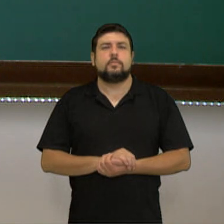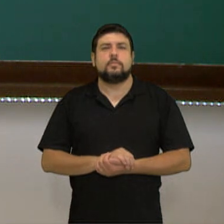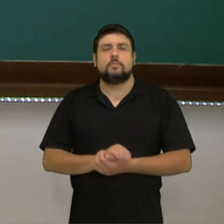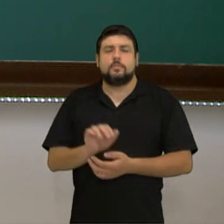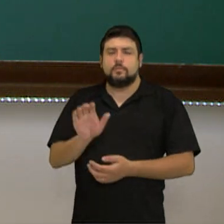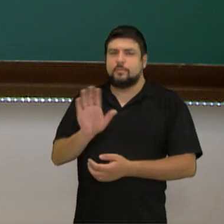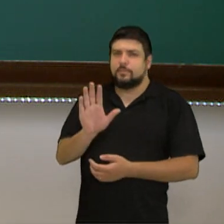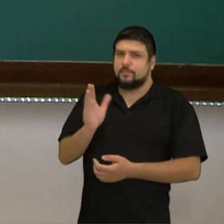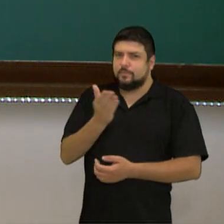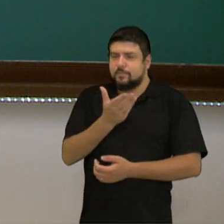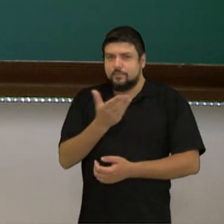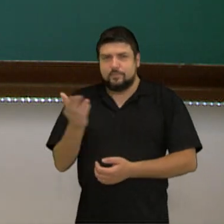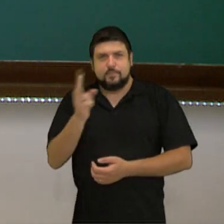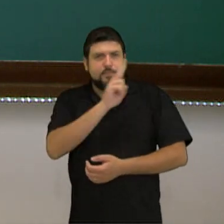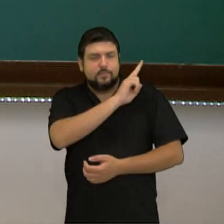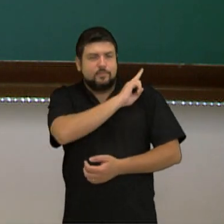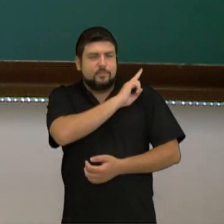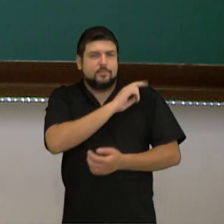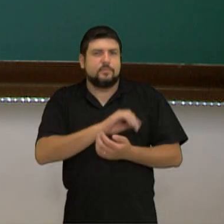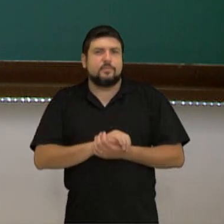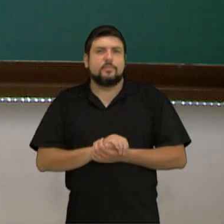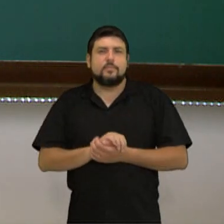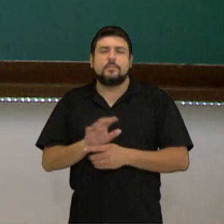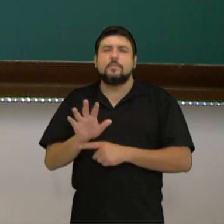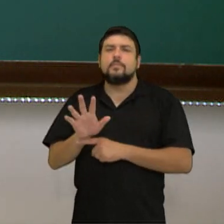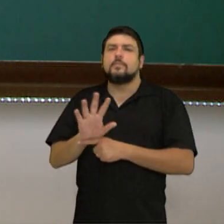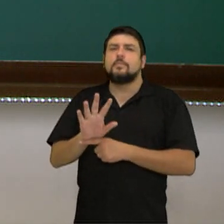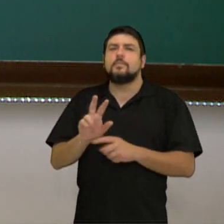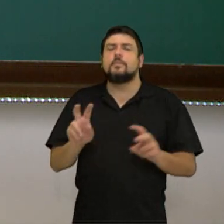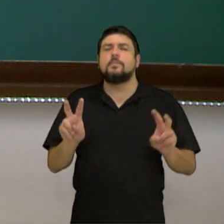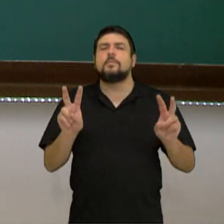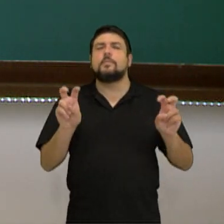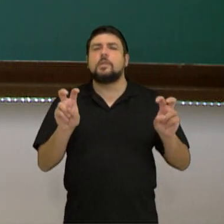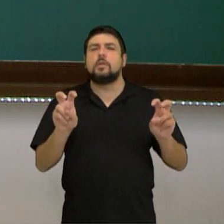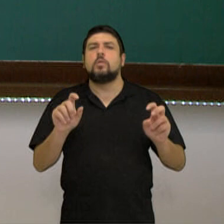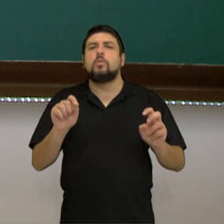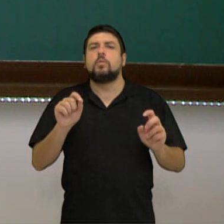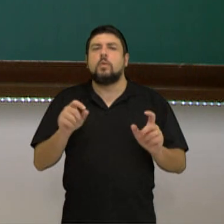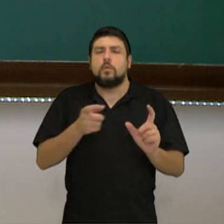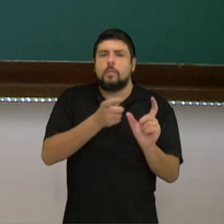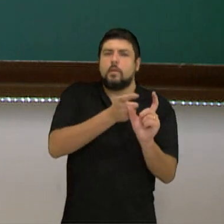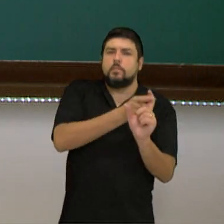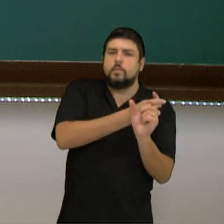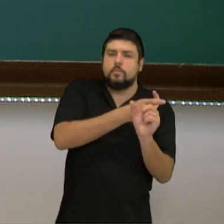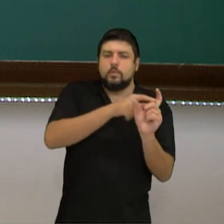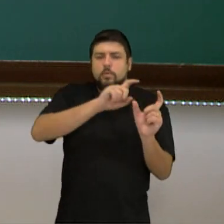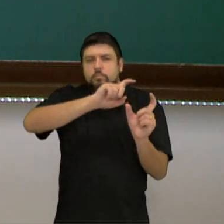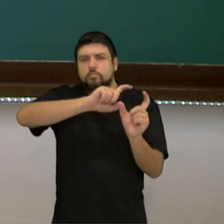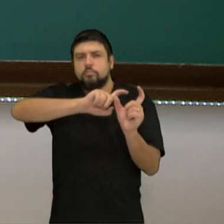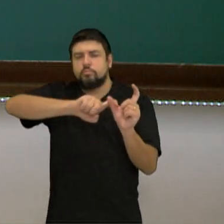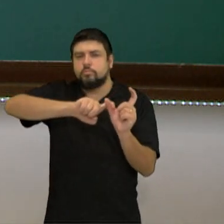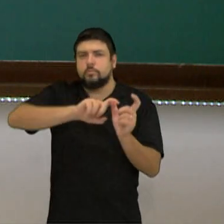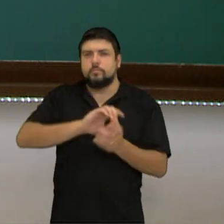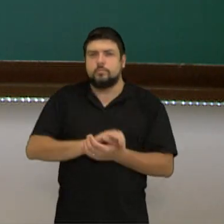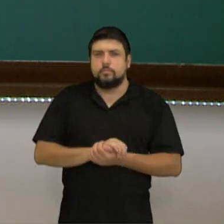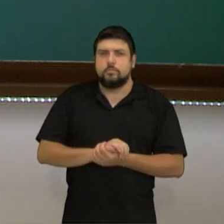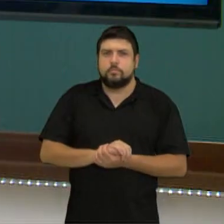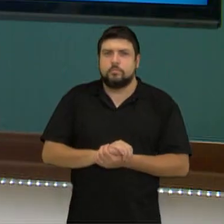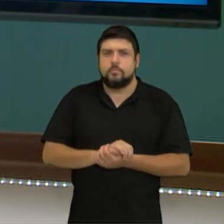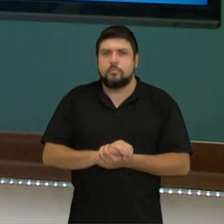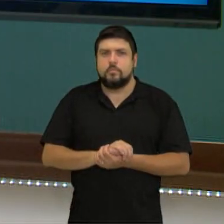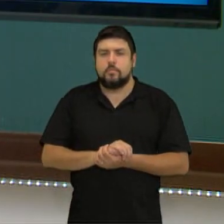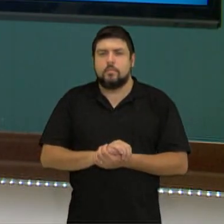Olá, estudante da segunda série. Nesse vídeo nós vamos falar um pouco sobre sufixos e prefixos. Quando a gente fala